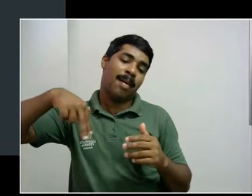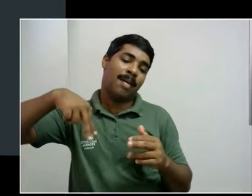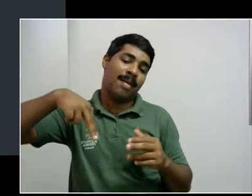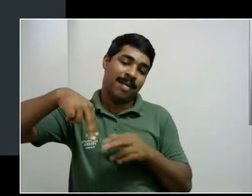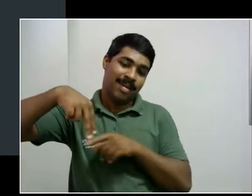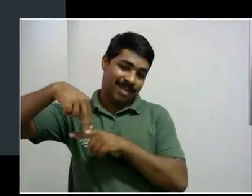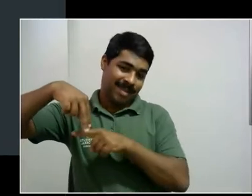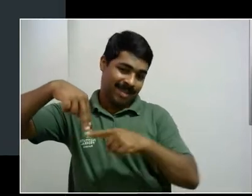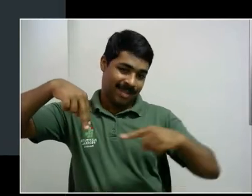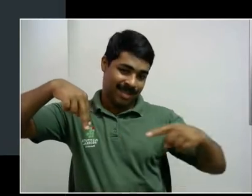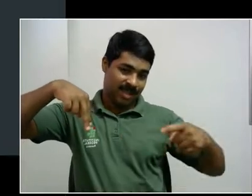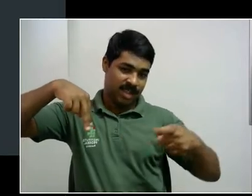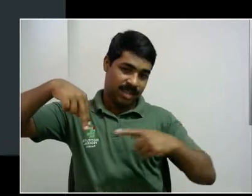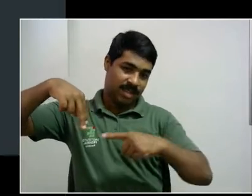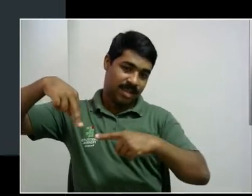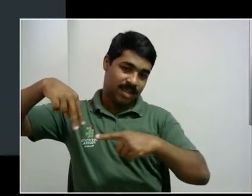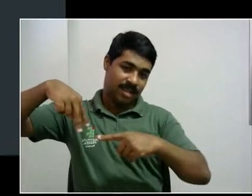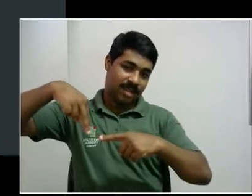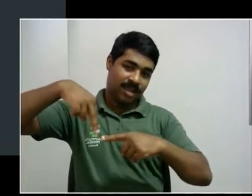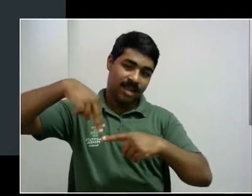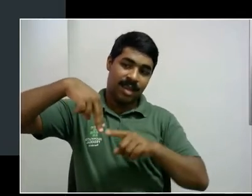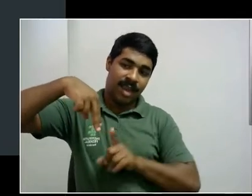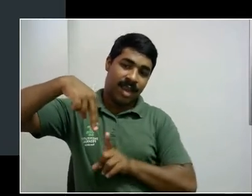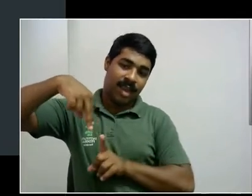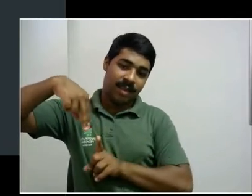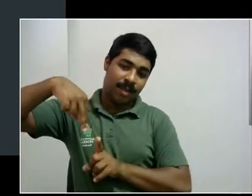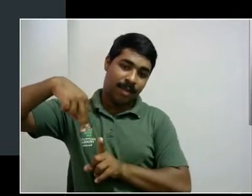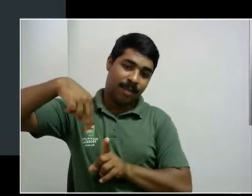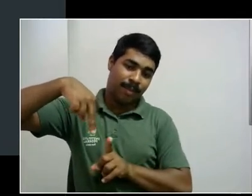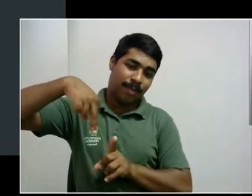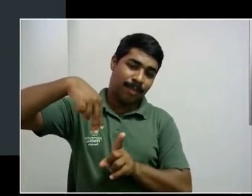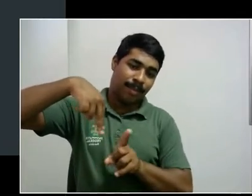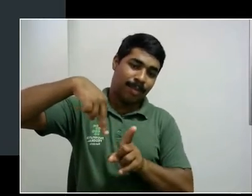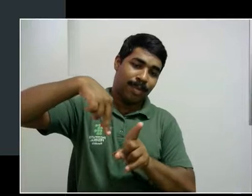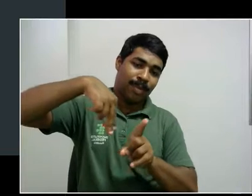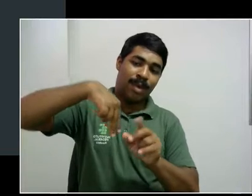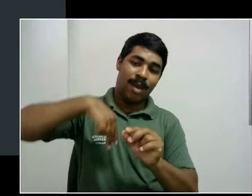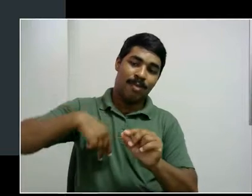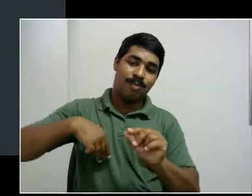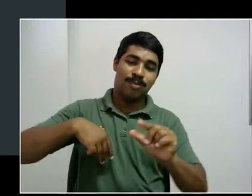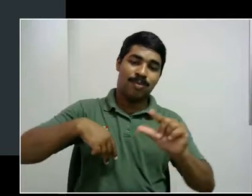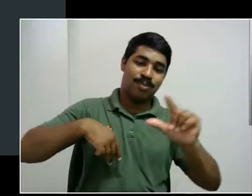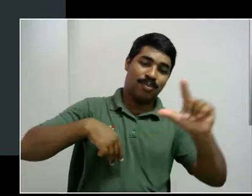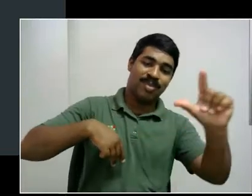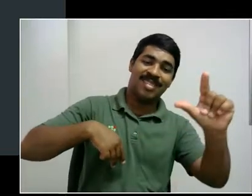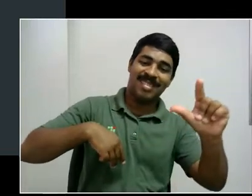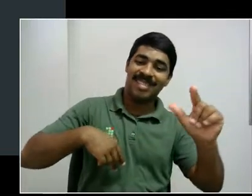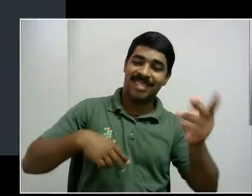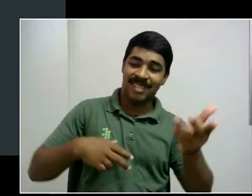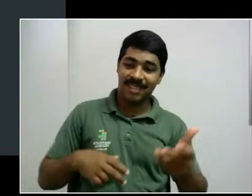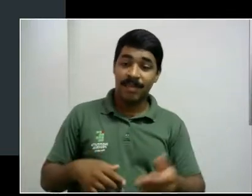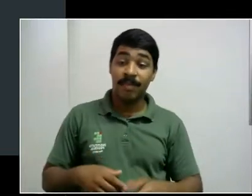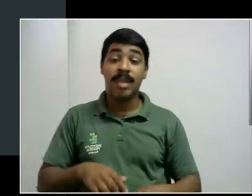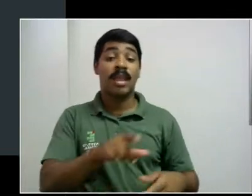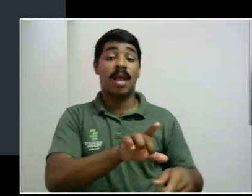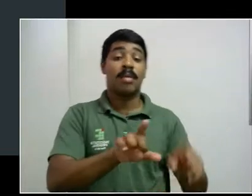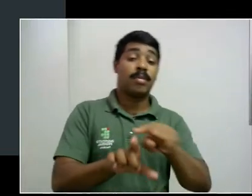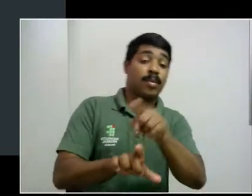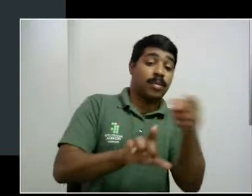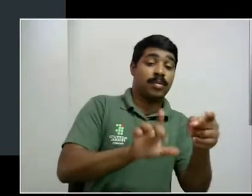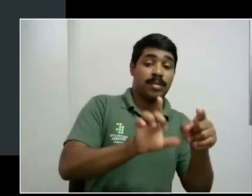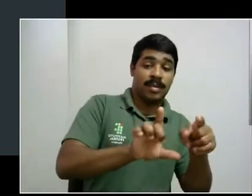cá, a minha função está crescendo, está crescendo cada vez mais para valores. E o eixo, e em relação à